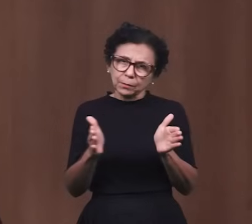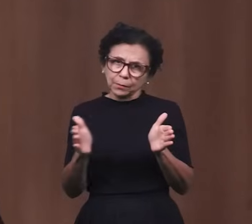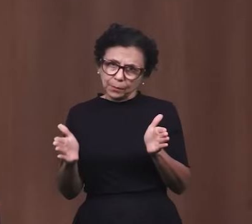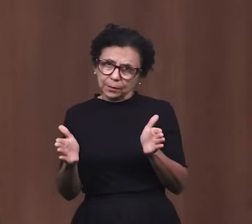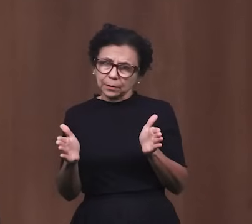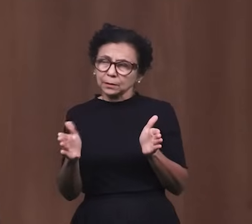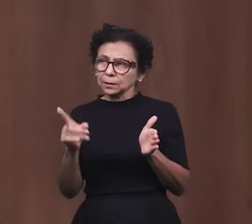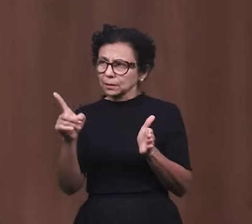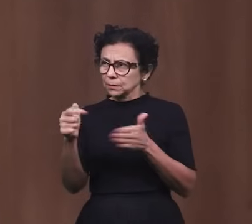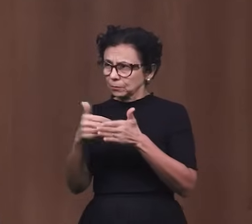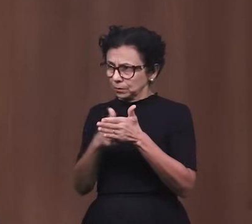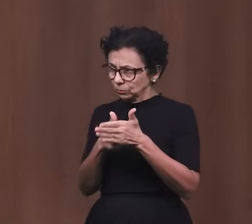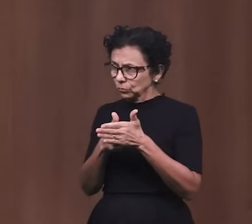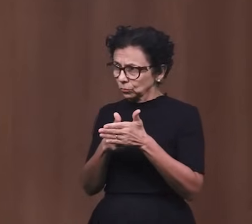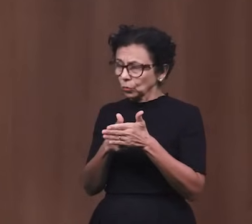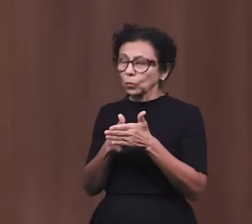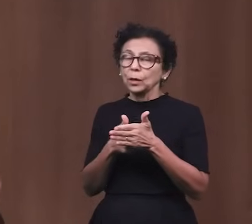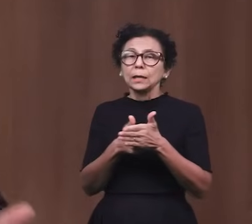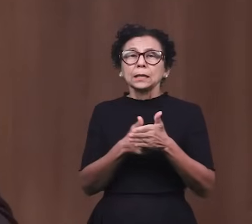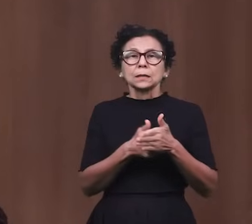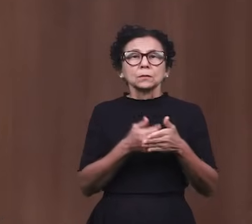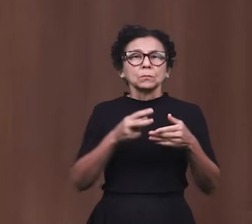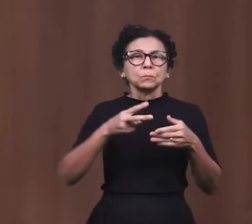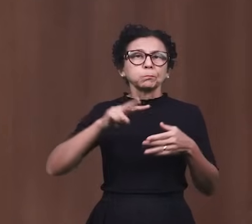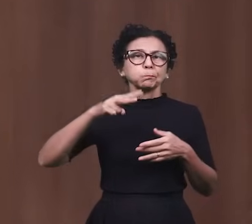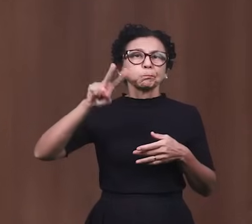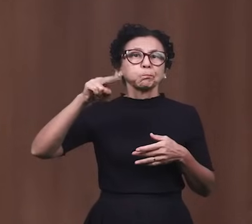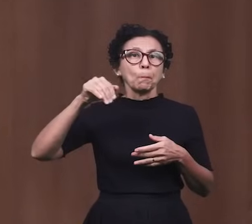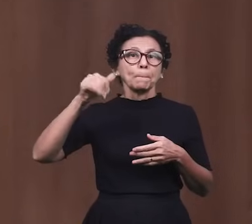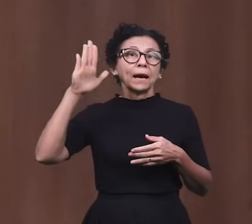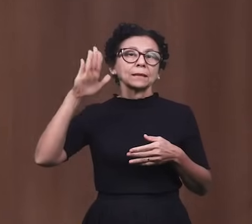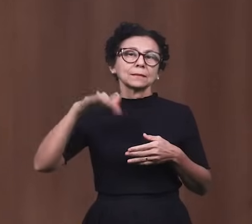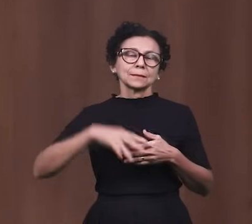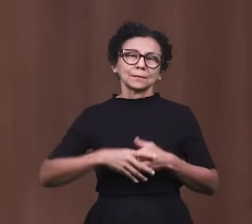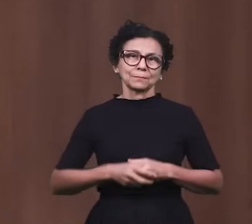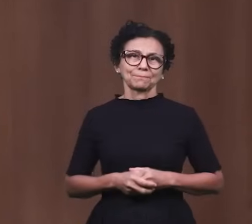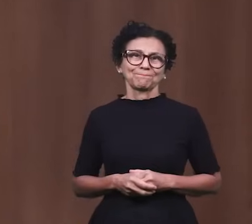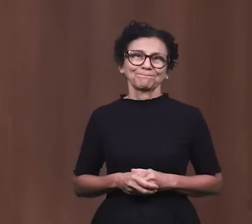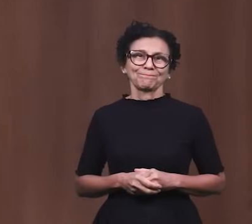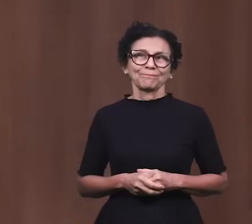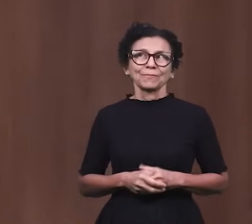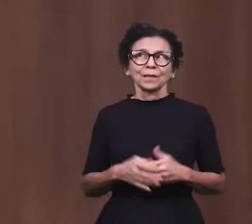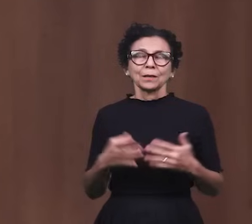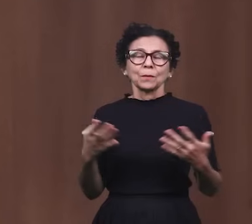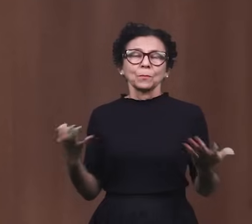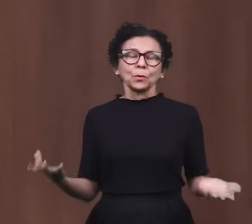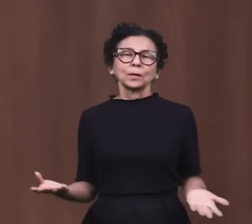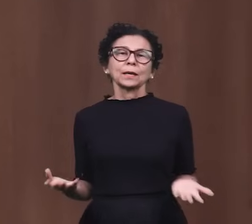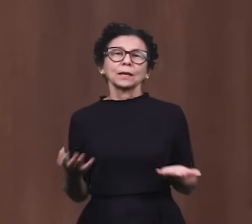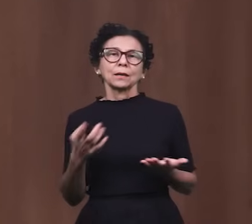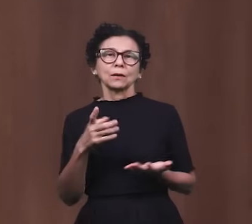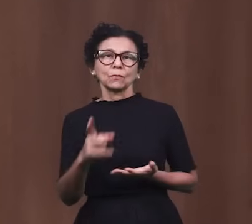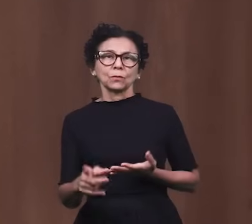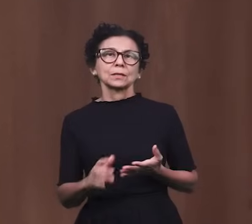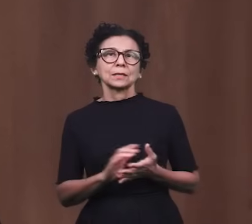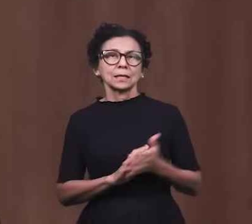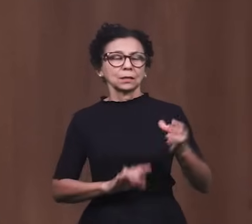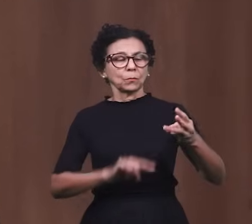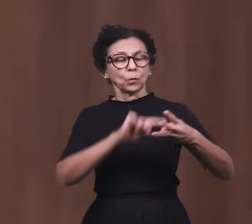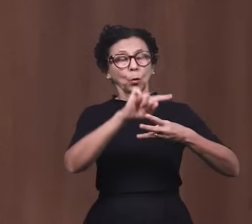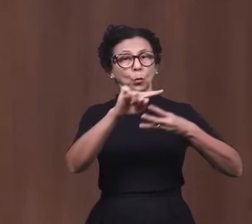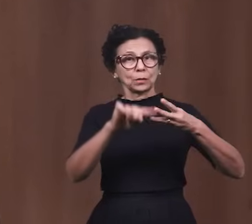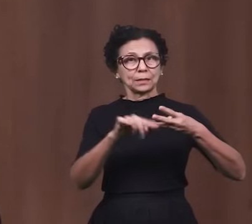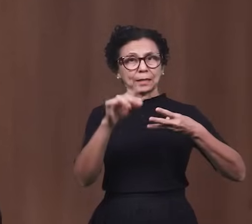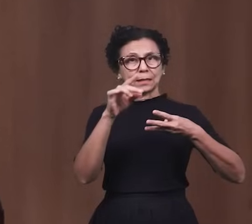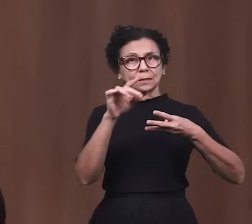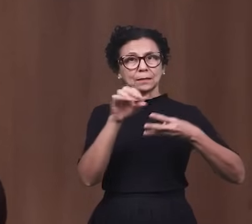são aqueles que você citou na sua pergunta, que vão trazer os maiores retornos. Justamente porque você está abrindo mão de um componente daqueles 3 que nós falamos